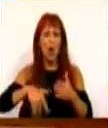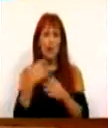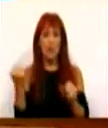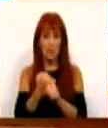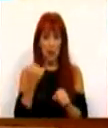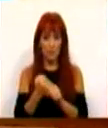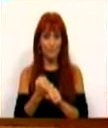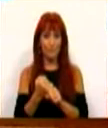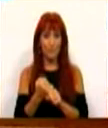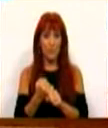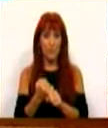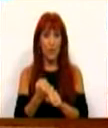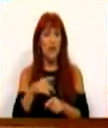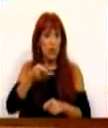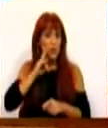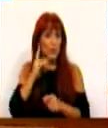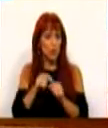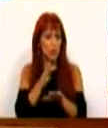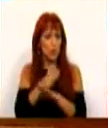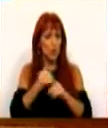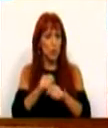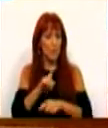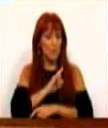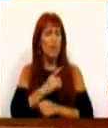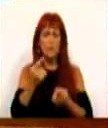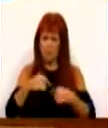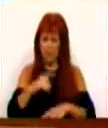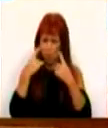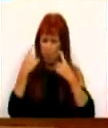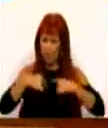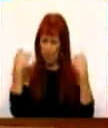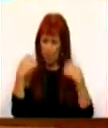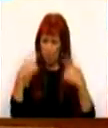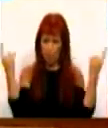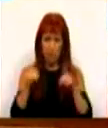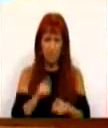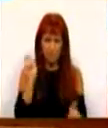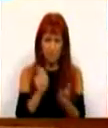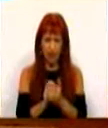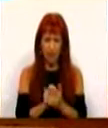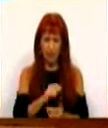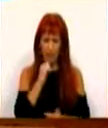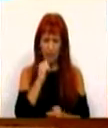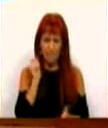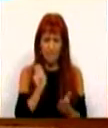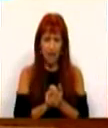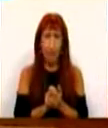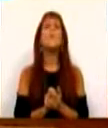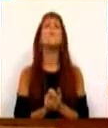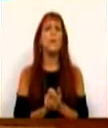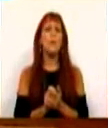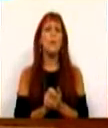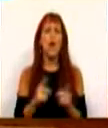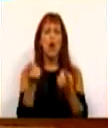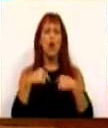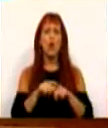trabalho. Há chefias no setor privado, mas também no público, que marcam sistematicamente